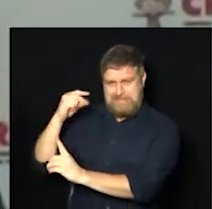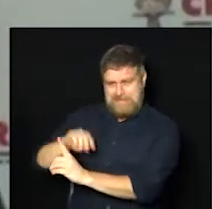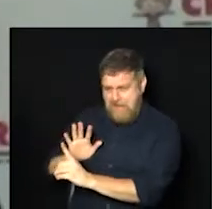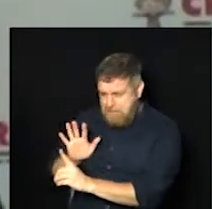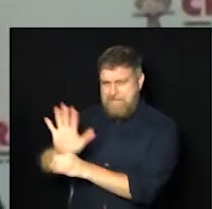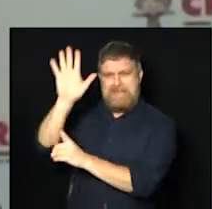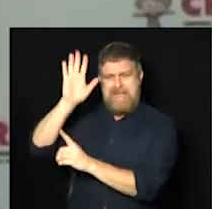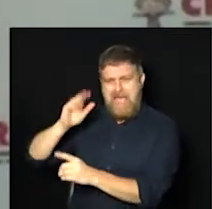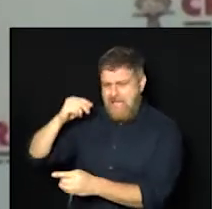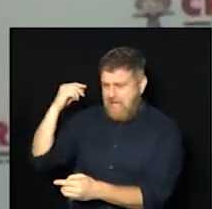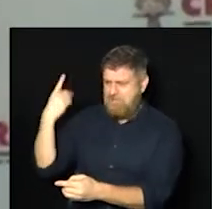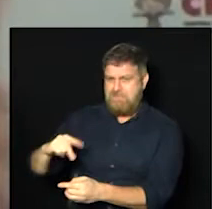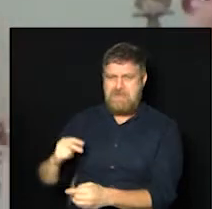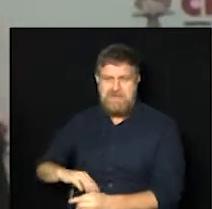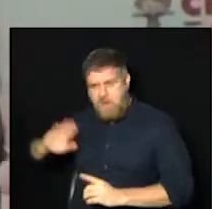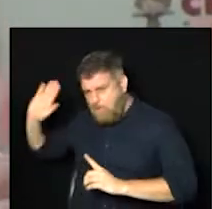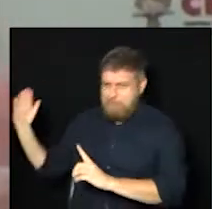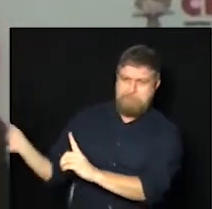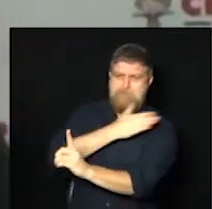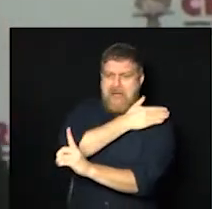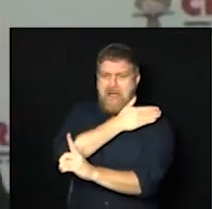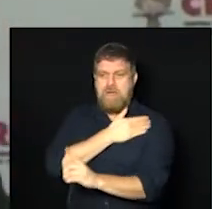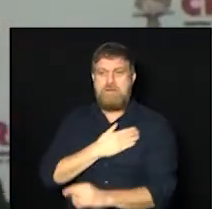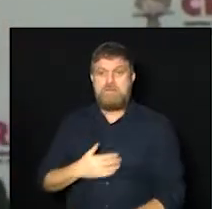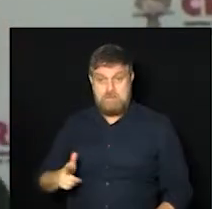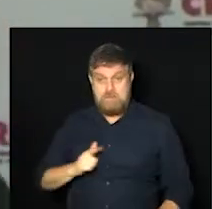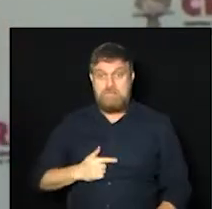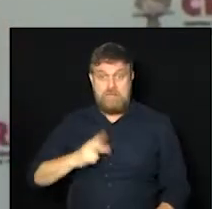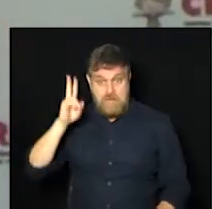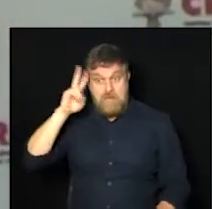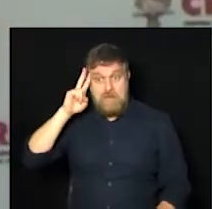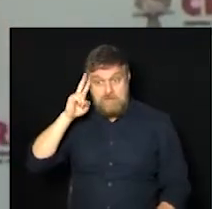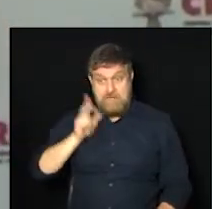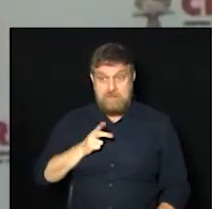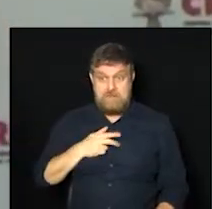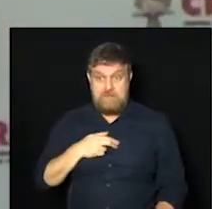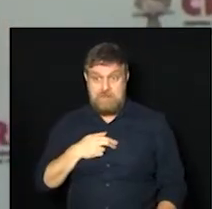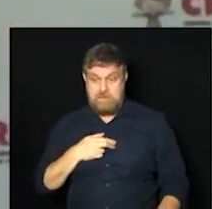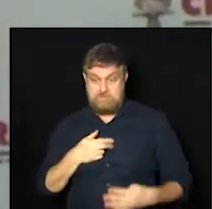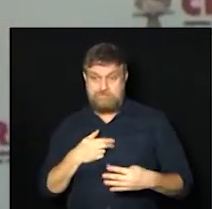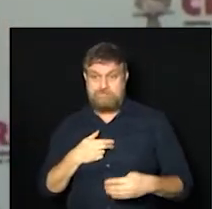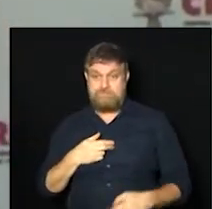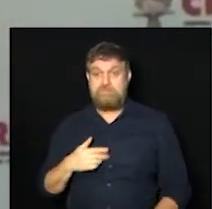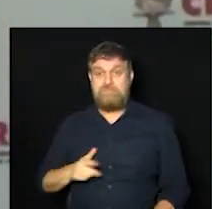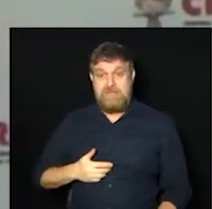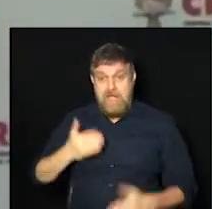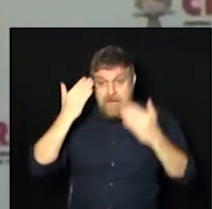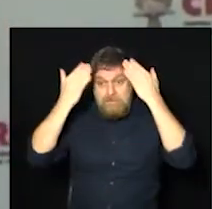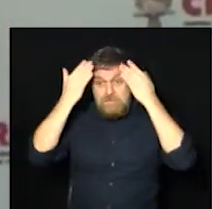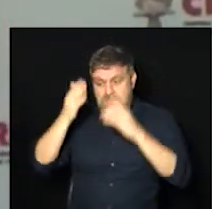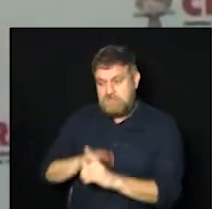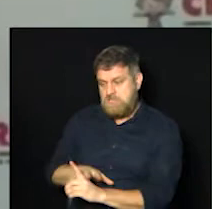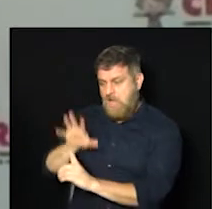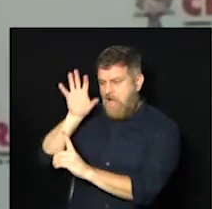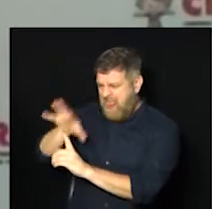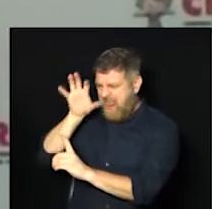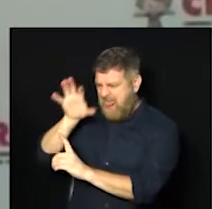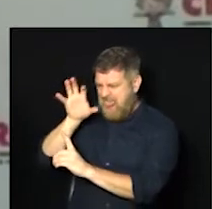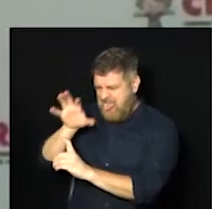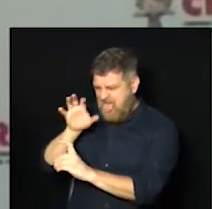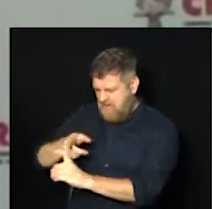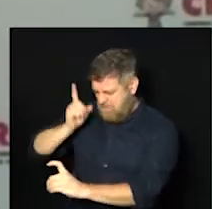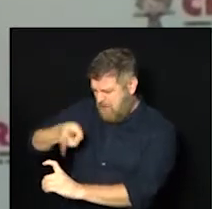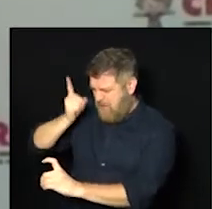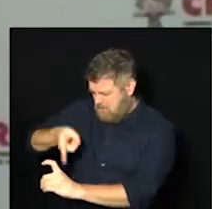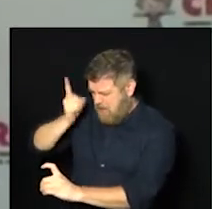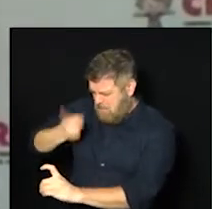você bater, desde um tapa até o espancamento, é bom lembrar, né? Nós temos a violência psicológica, que é você gritar com uma criança,